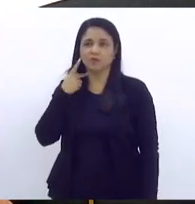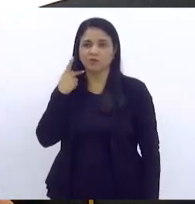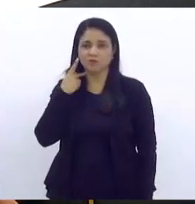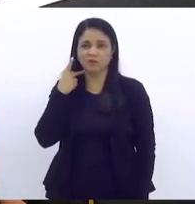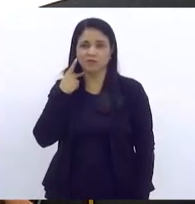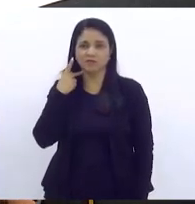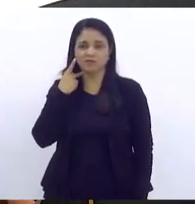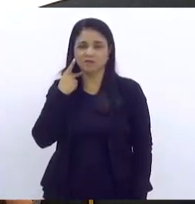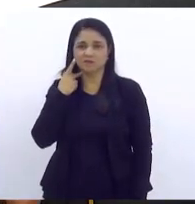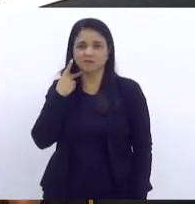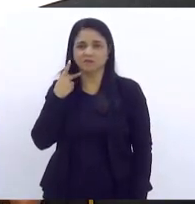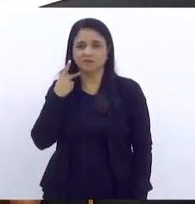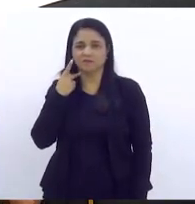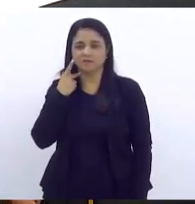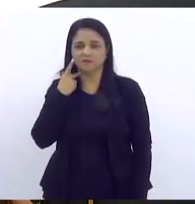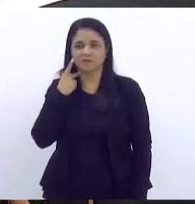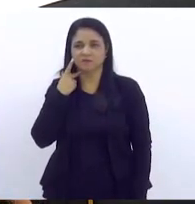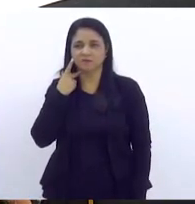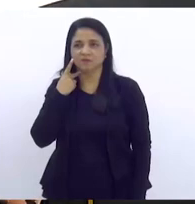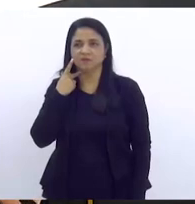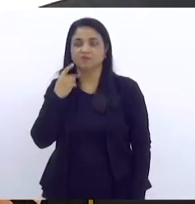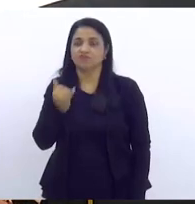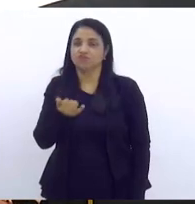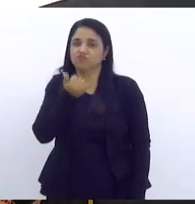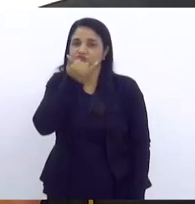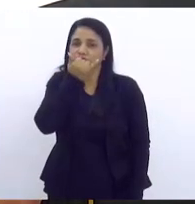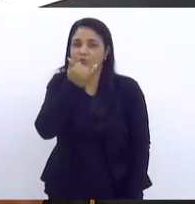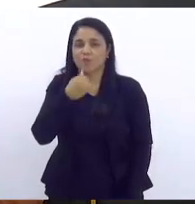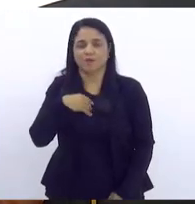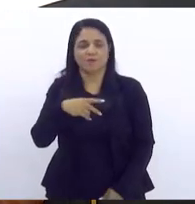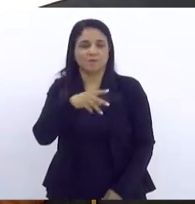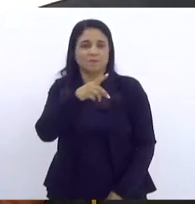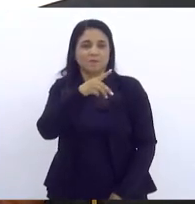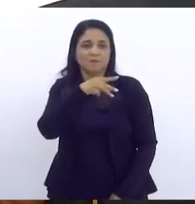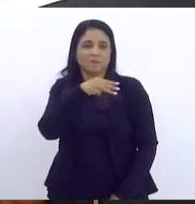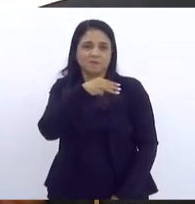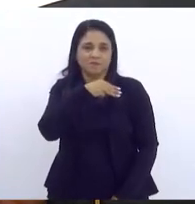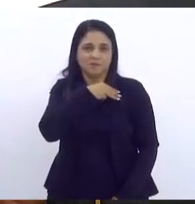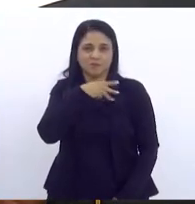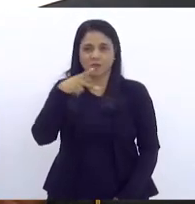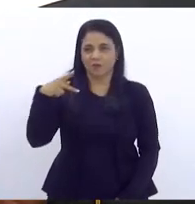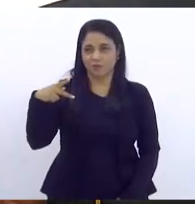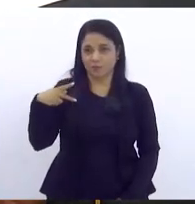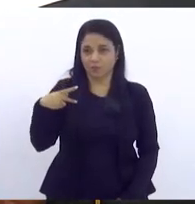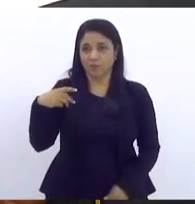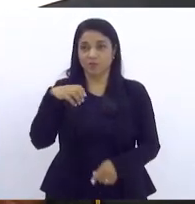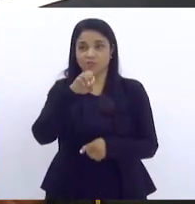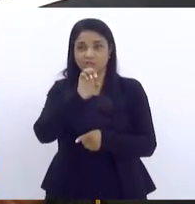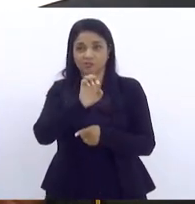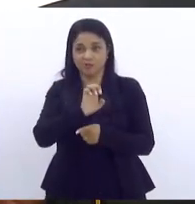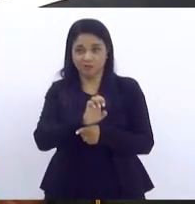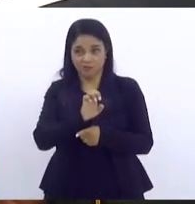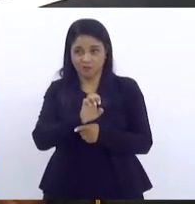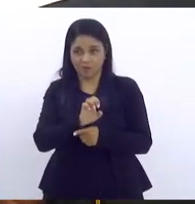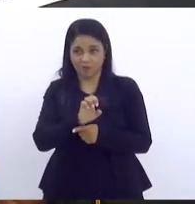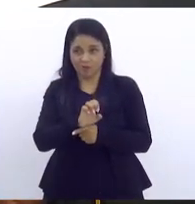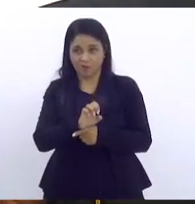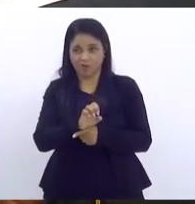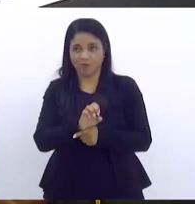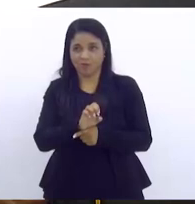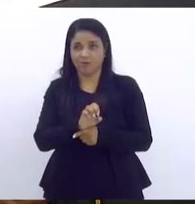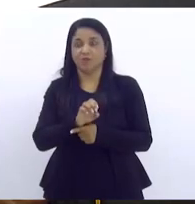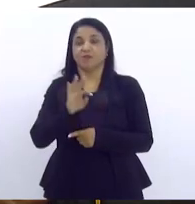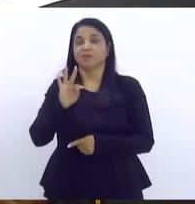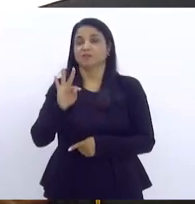Veras perdão é ministério público estadual não é o Federal eh mas é